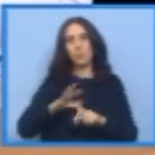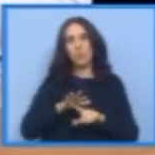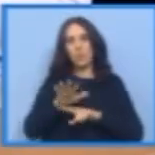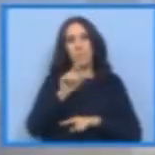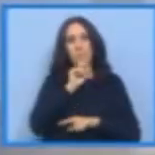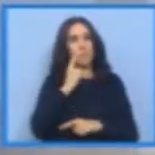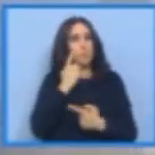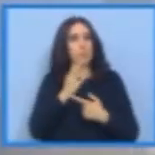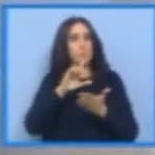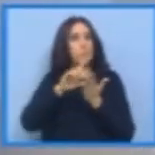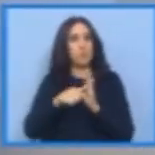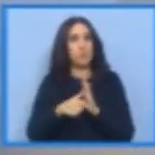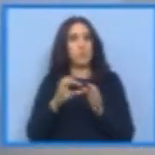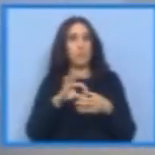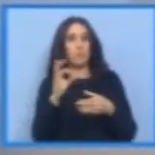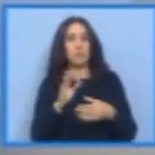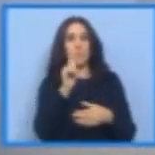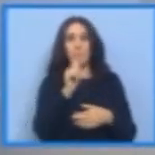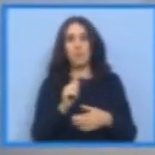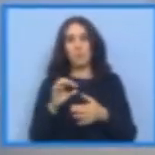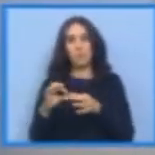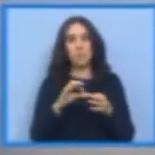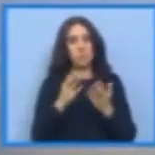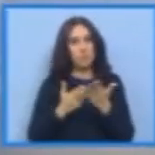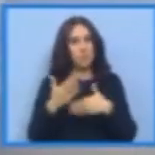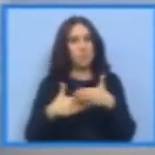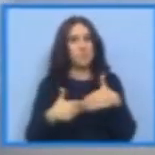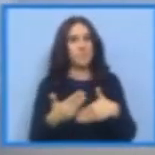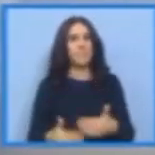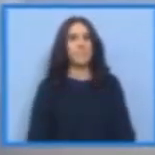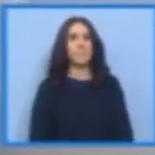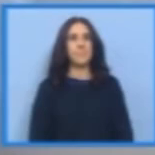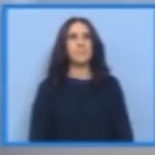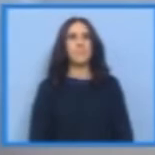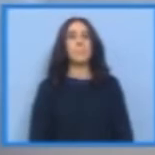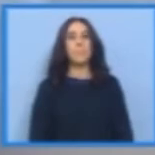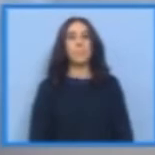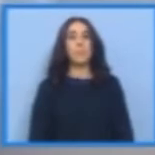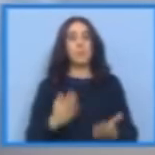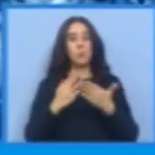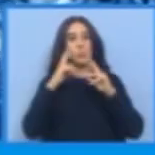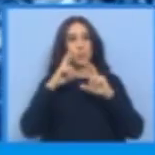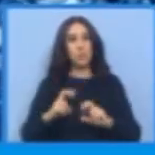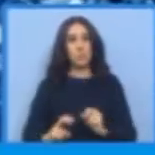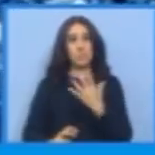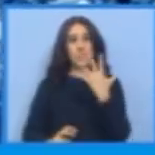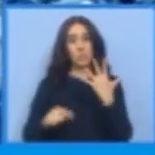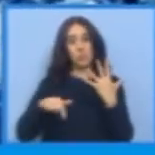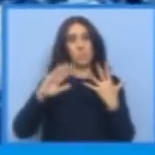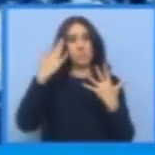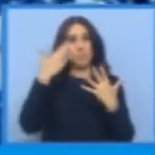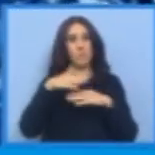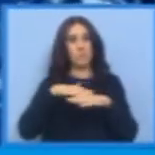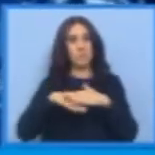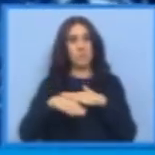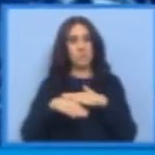nomeadamente nos projetos que a Fundação Fé e Cooperação leva por diante. Este é o primeiro de 5 estudos que estamos a fazer no âmbito